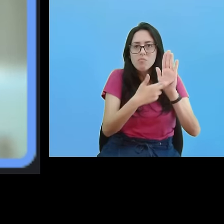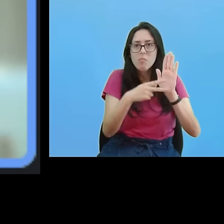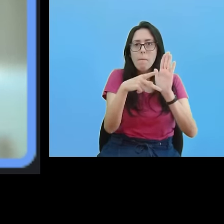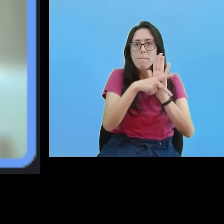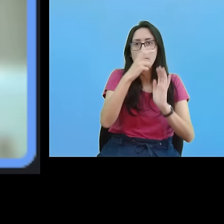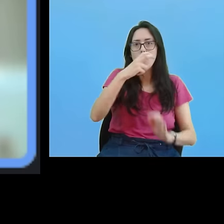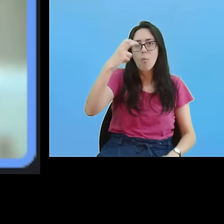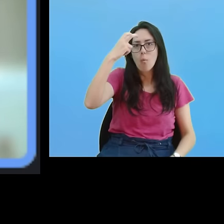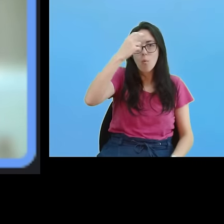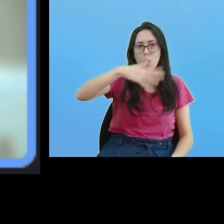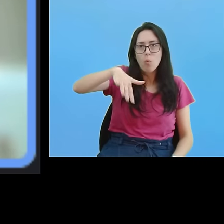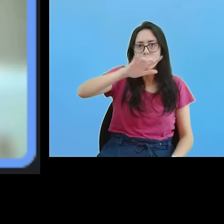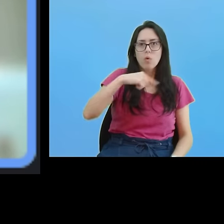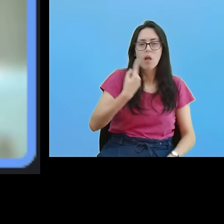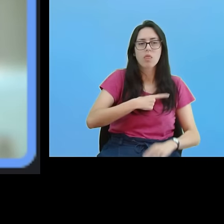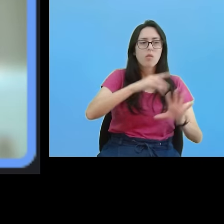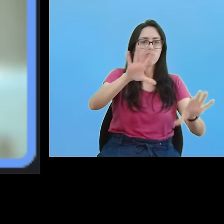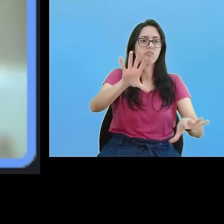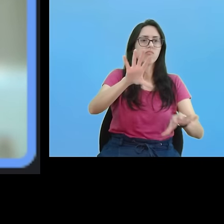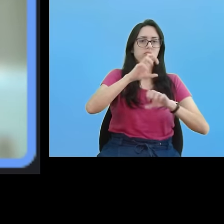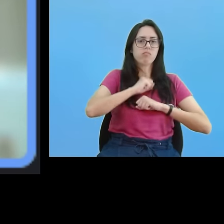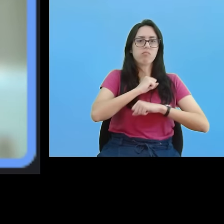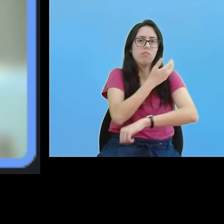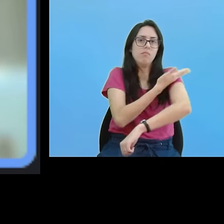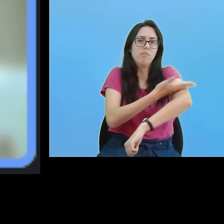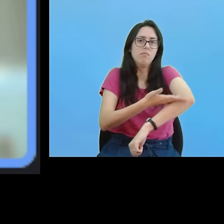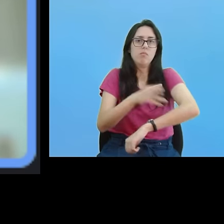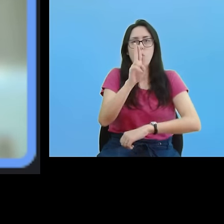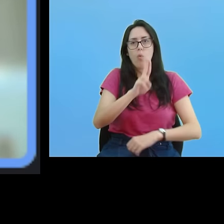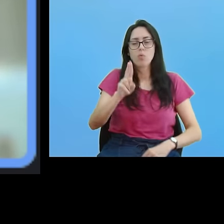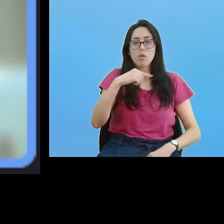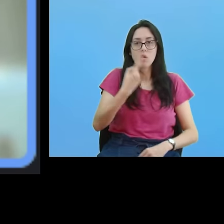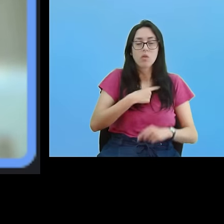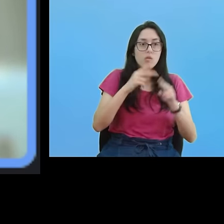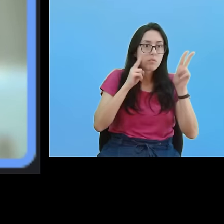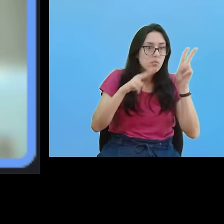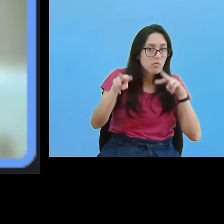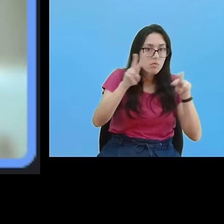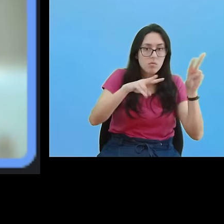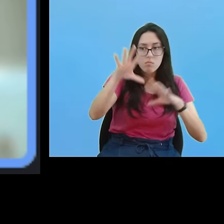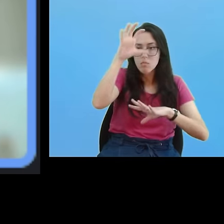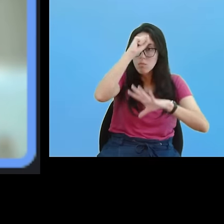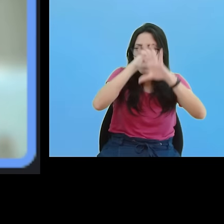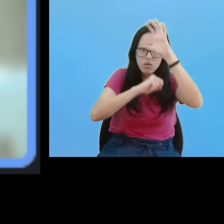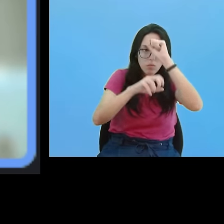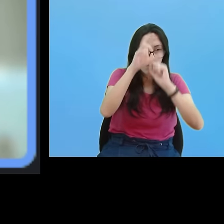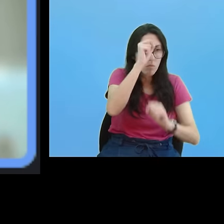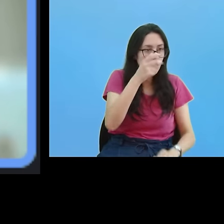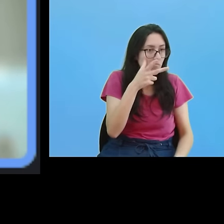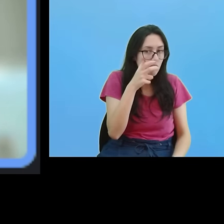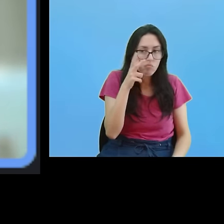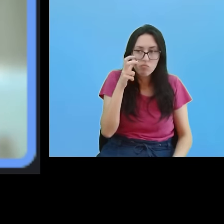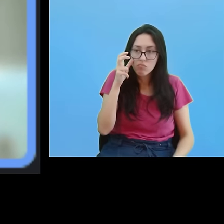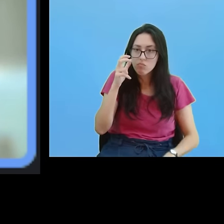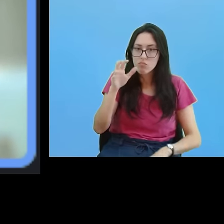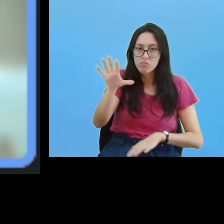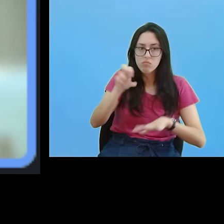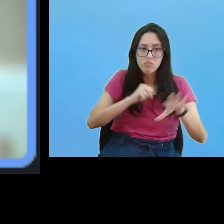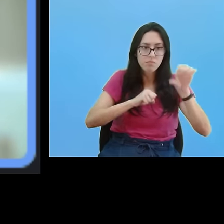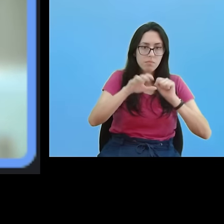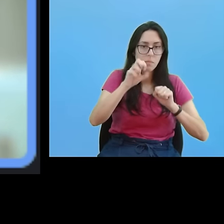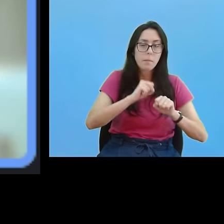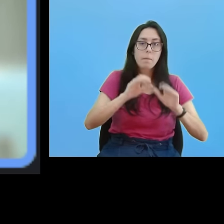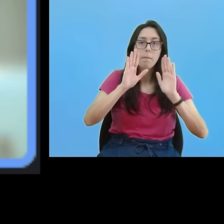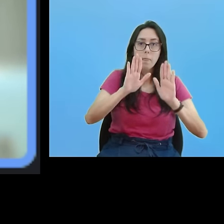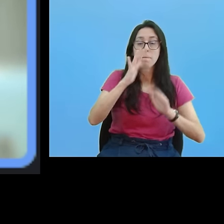cultura que nós nos apropriamos e nós que enxergamos, reproduzimos a partir do olhar. Enquanto que para as pessoas cegas e de